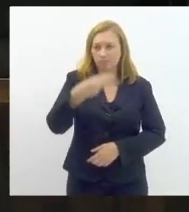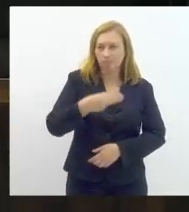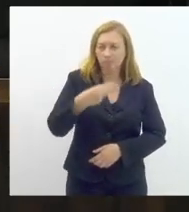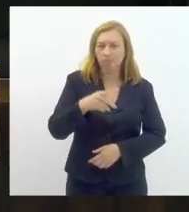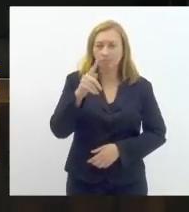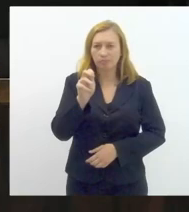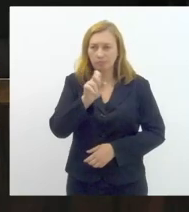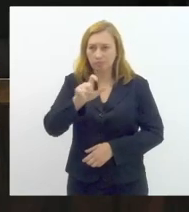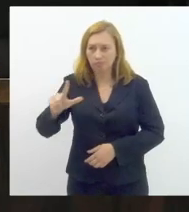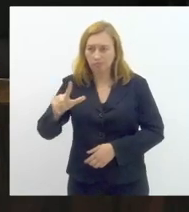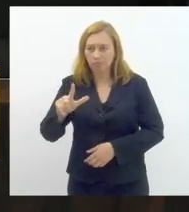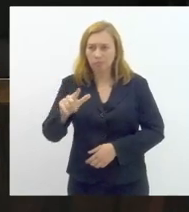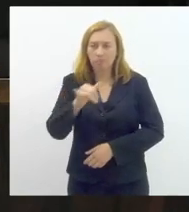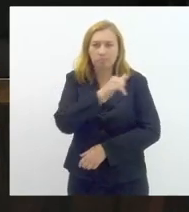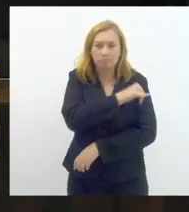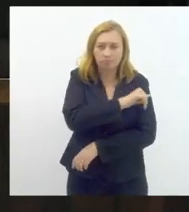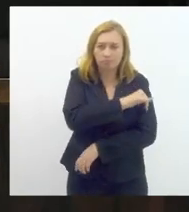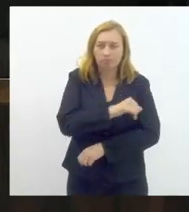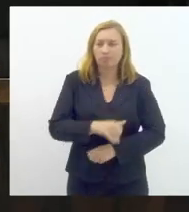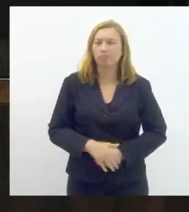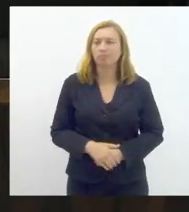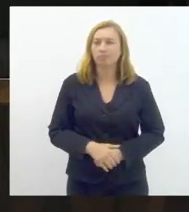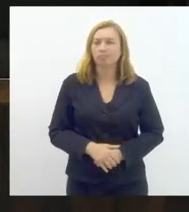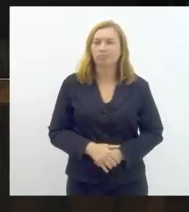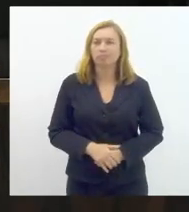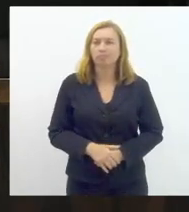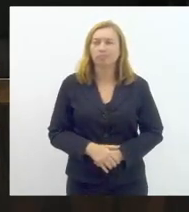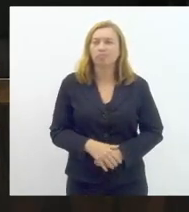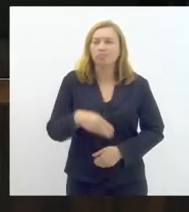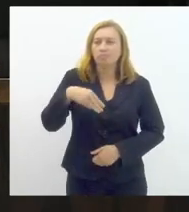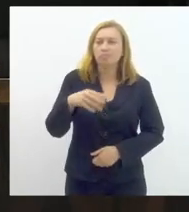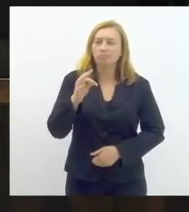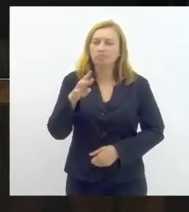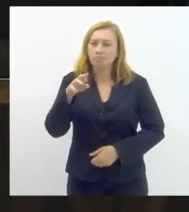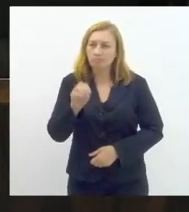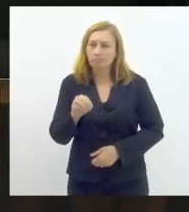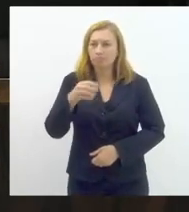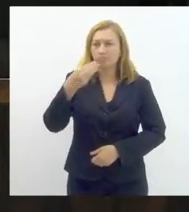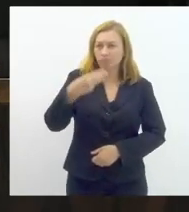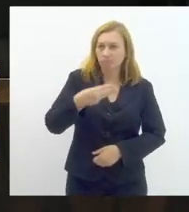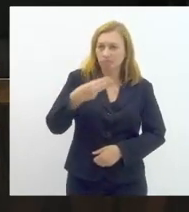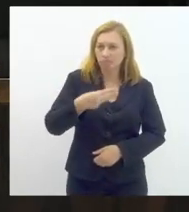dos Santos, Rio de Janeiro. Da Metro 3,